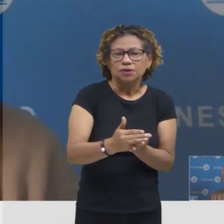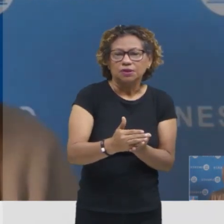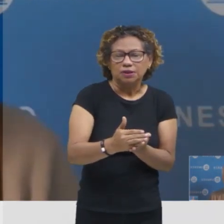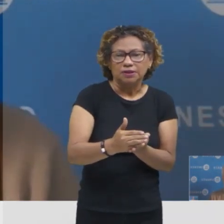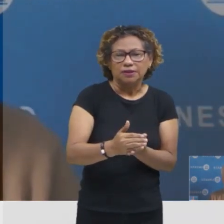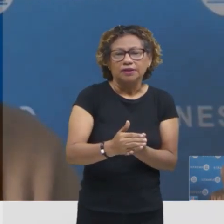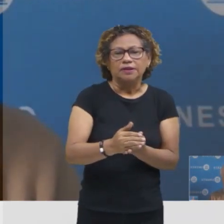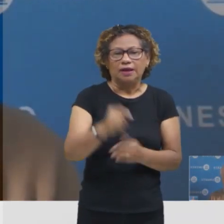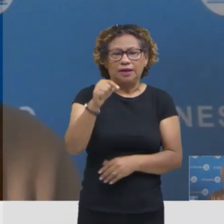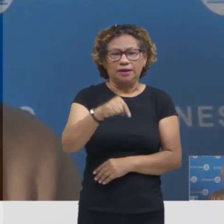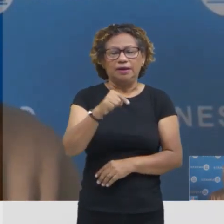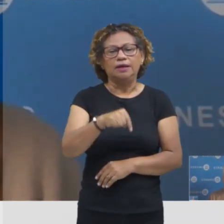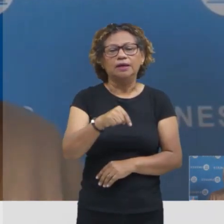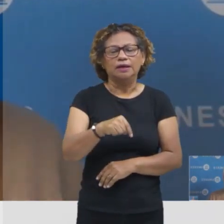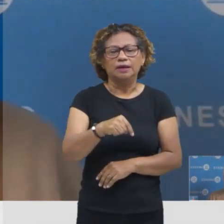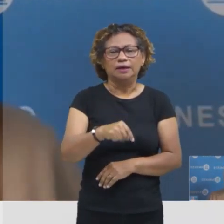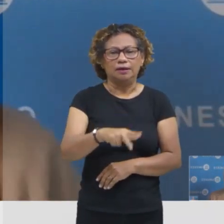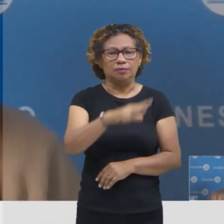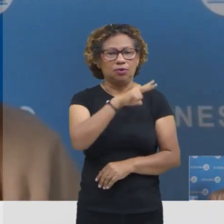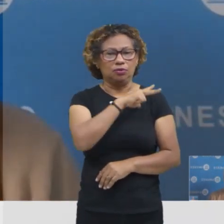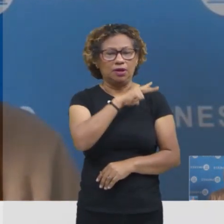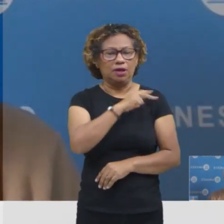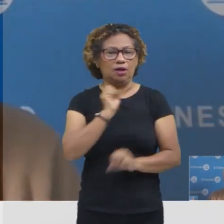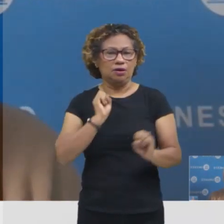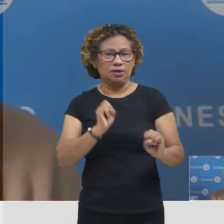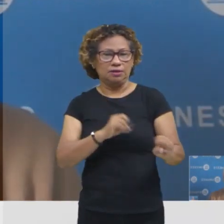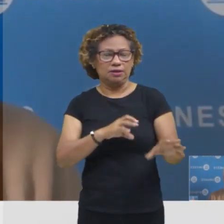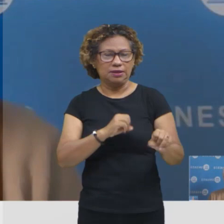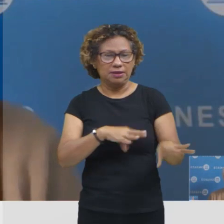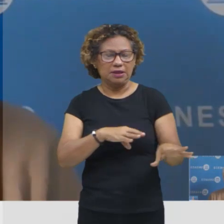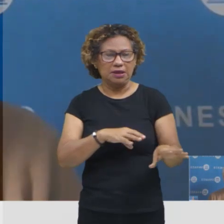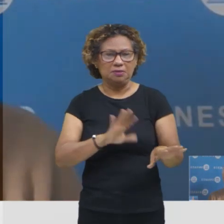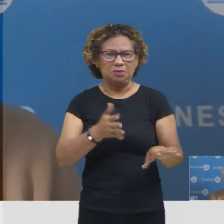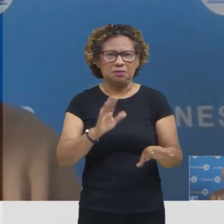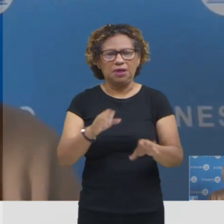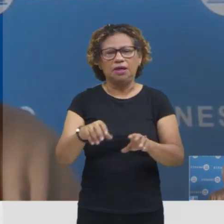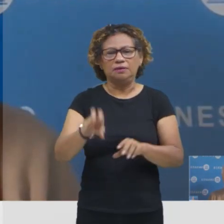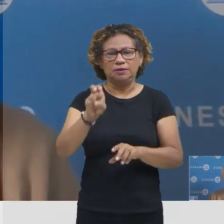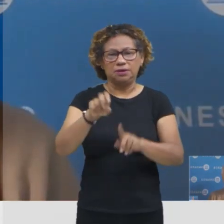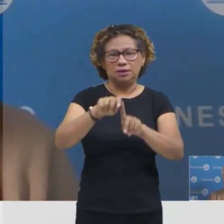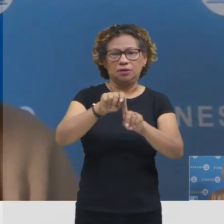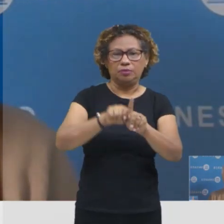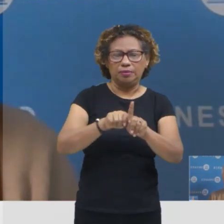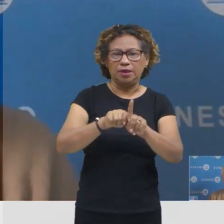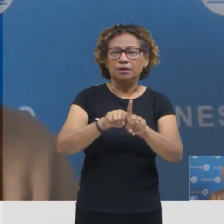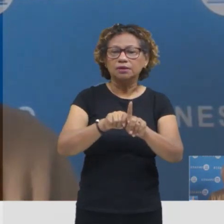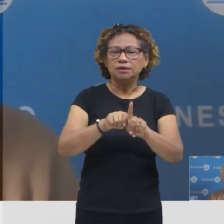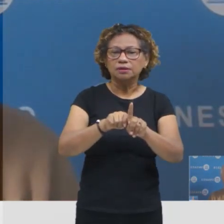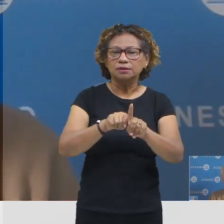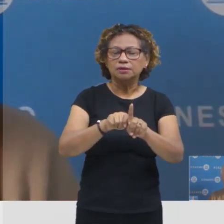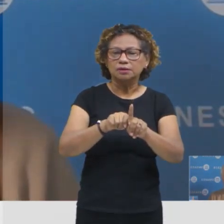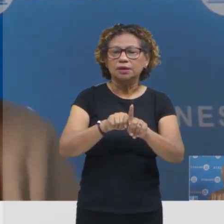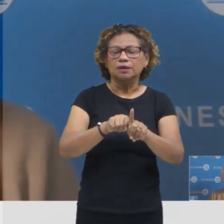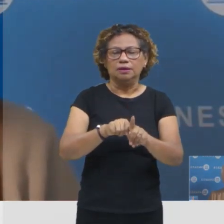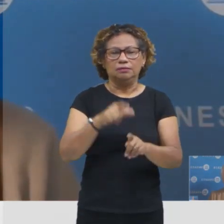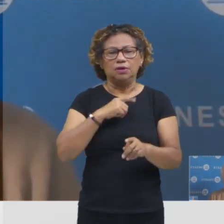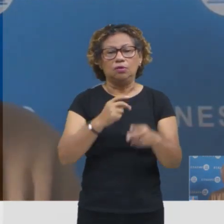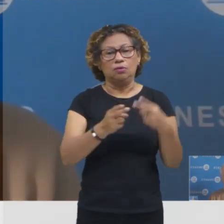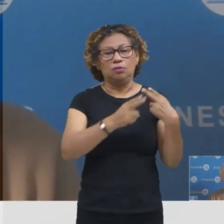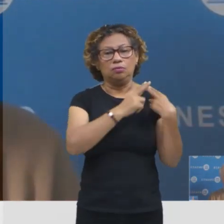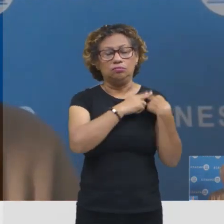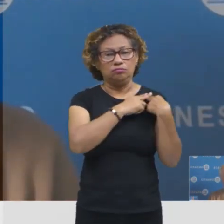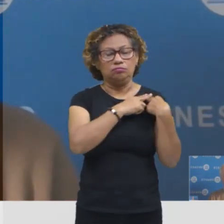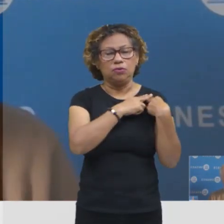Portugal acontecerá em setembro, portanto dentro de 5 meses, no princípio do próximo ano escolar, comprometeu-se a